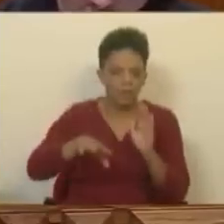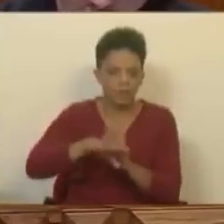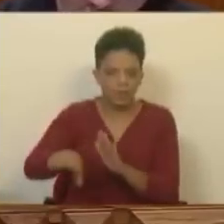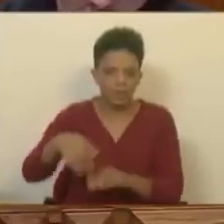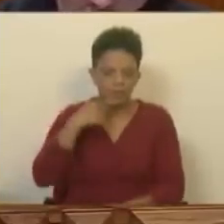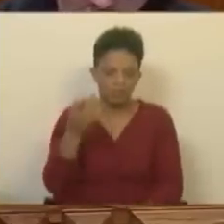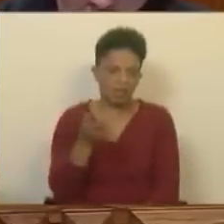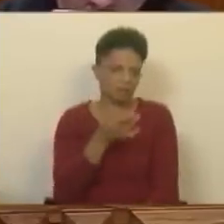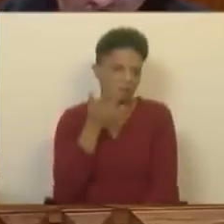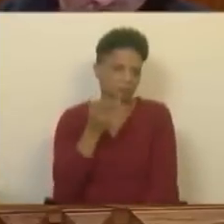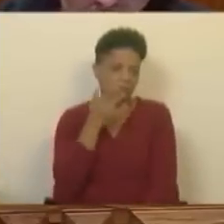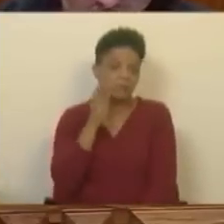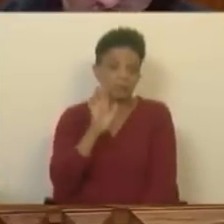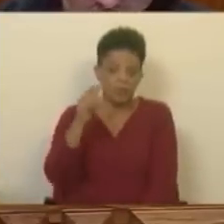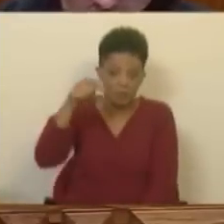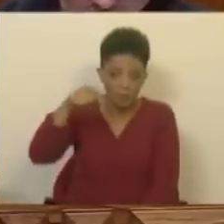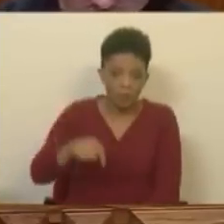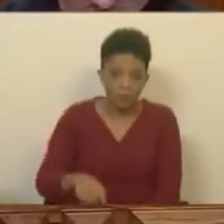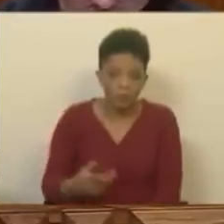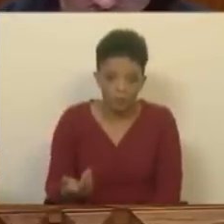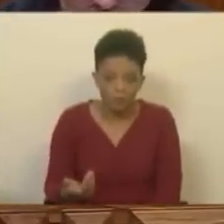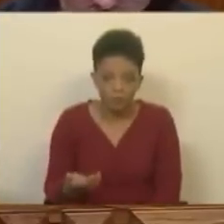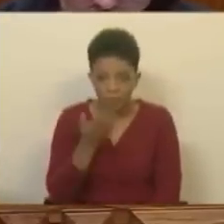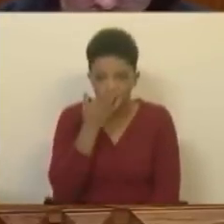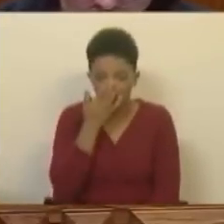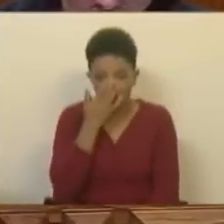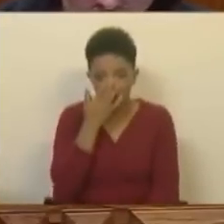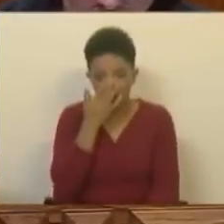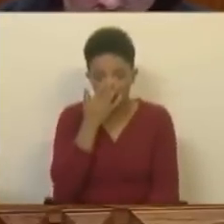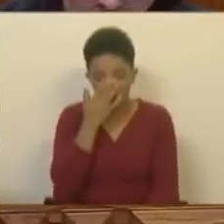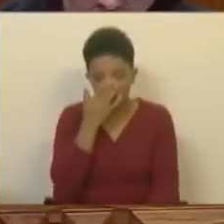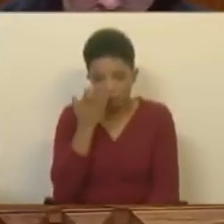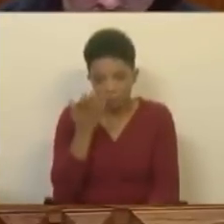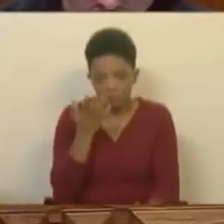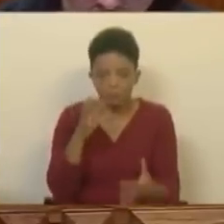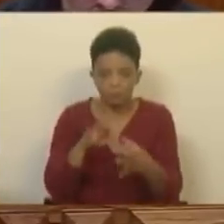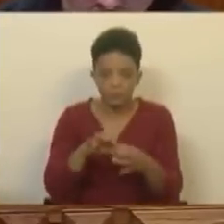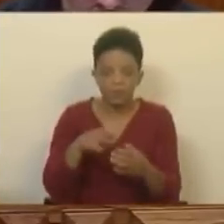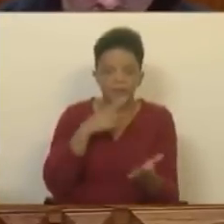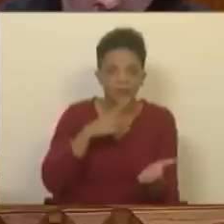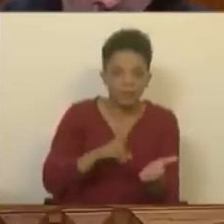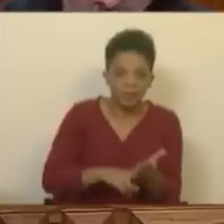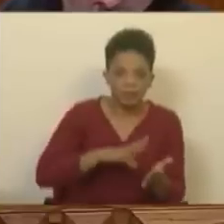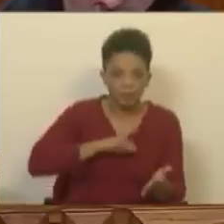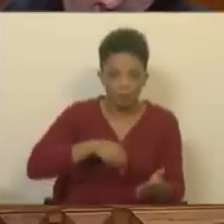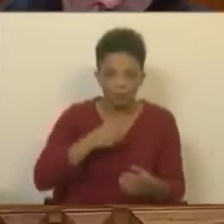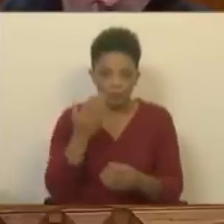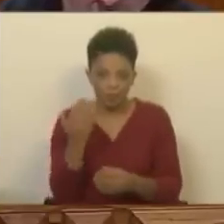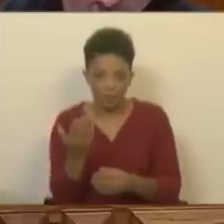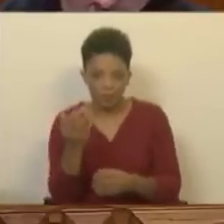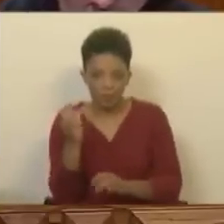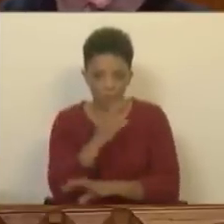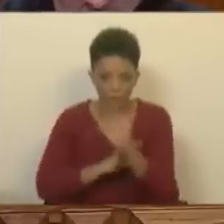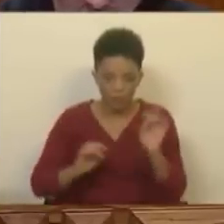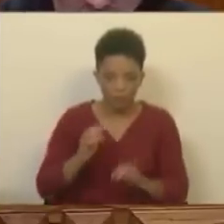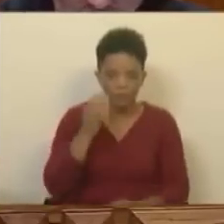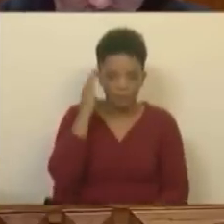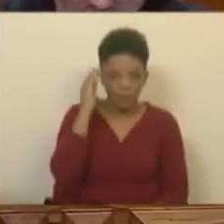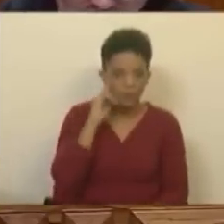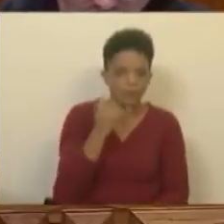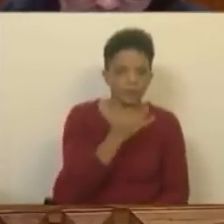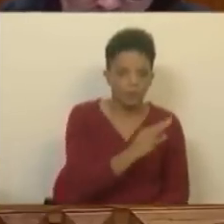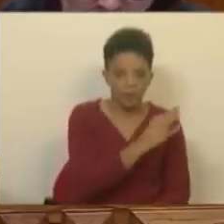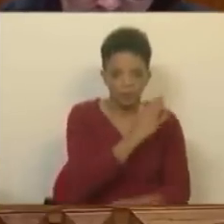ridicularizou e que hoje e que perante a realidade que o mundo e a Europa enfrenta desde 24 de Fevereiro